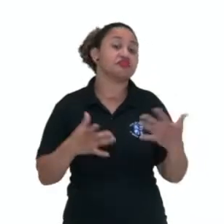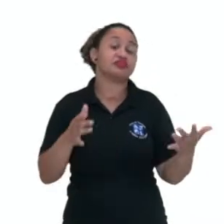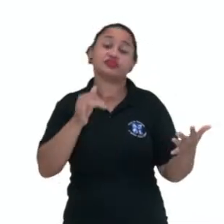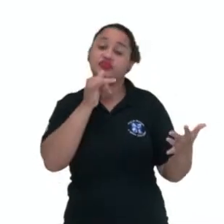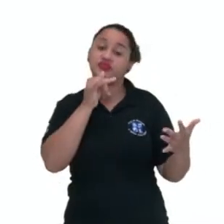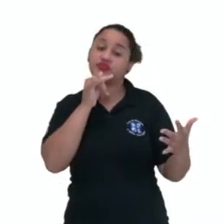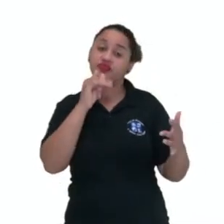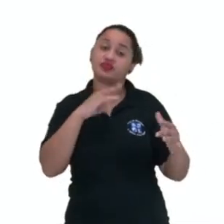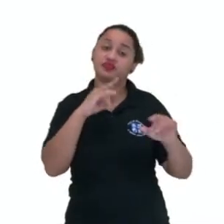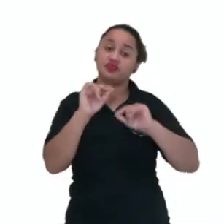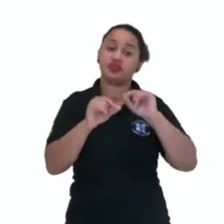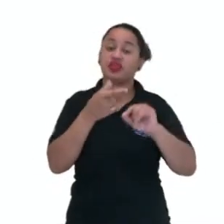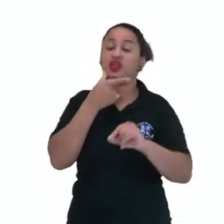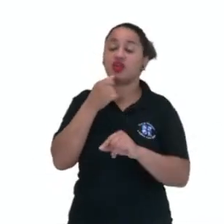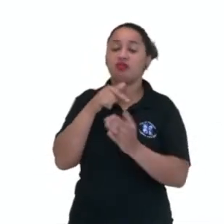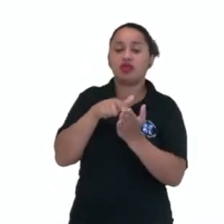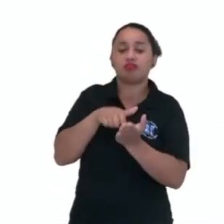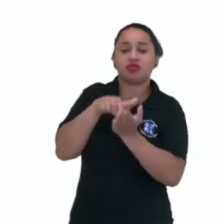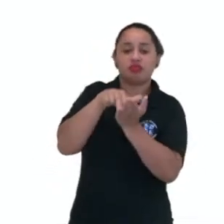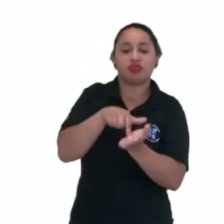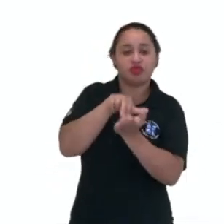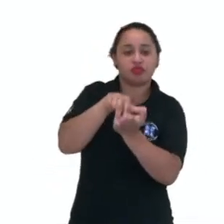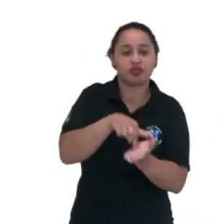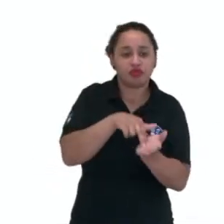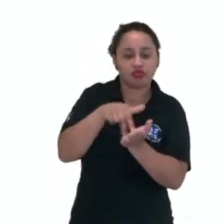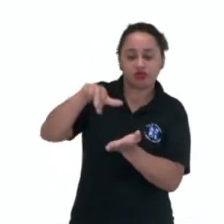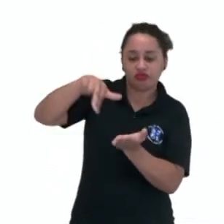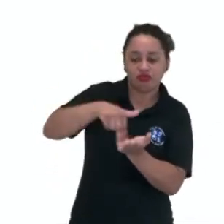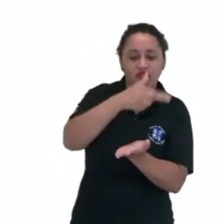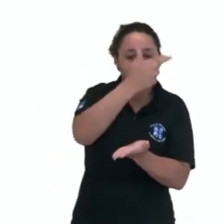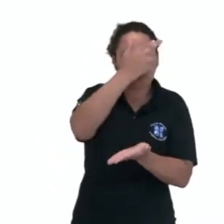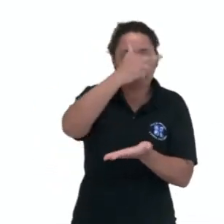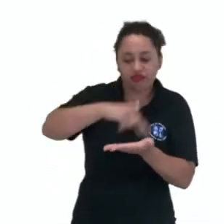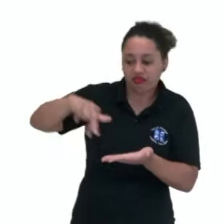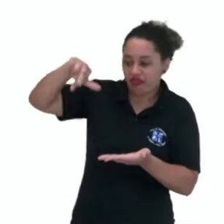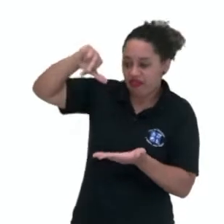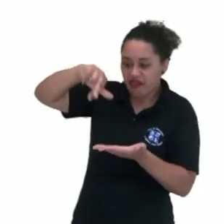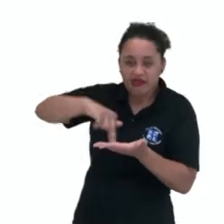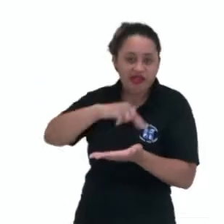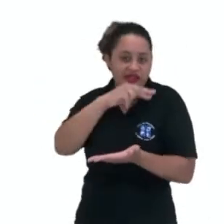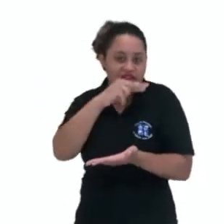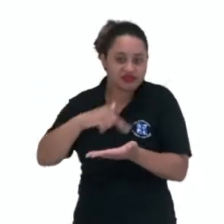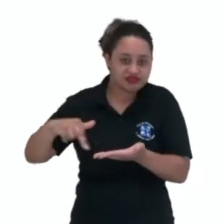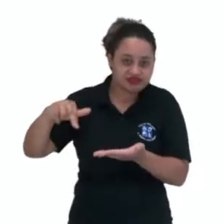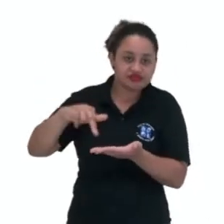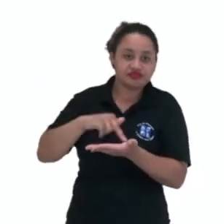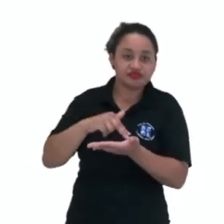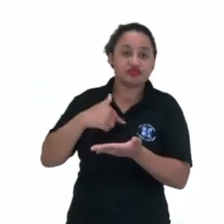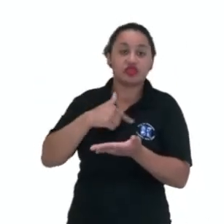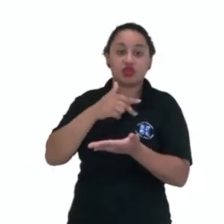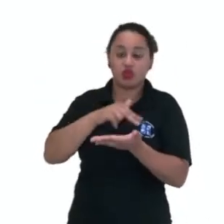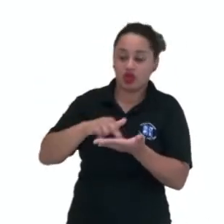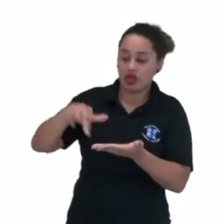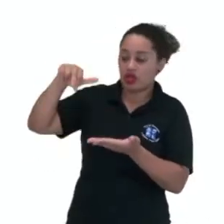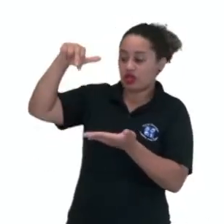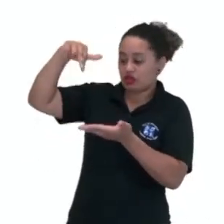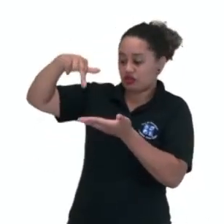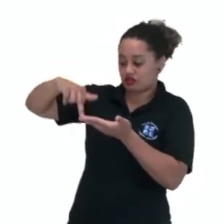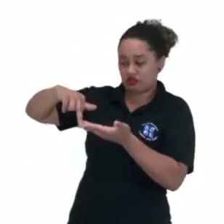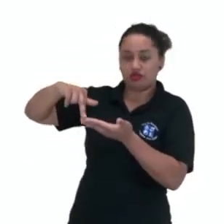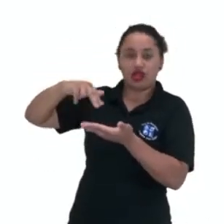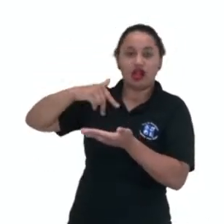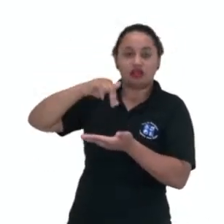exemplo, olha, o menino andando de skate. Tá ali o menino andando na pista do skate. Em cima da rampa, quando ele está parado aqui em